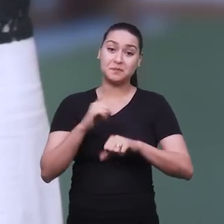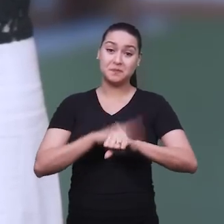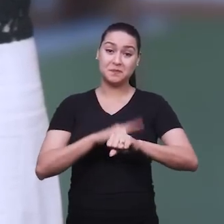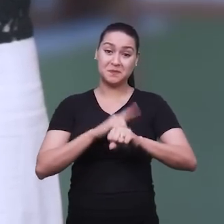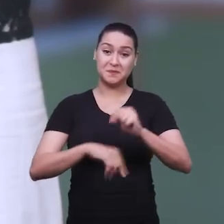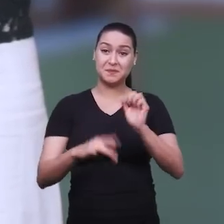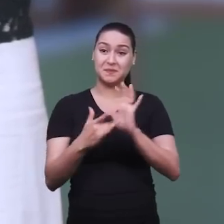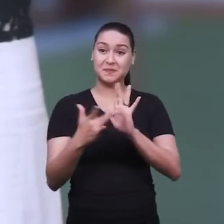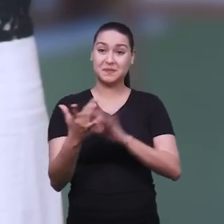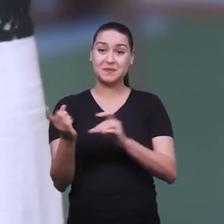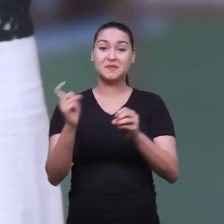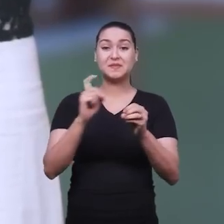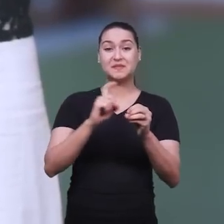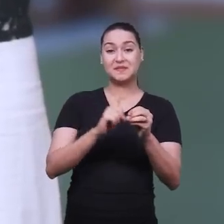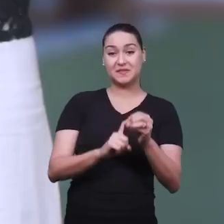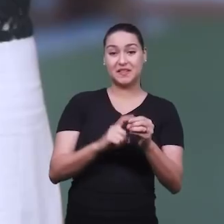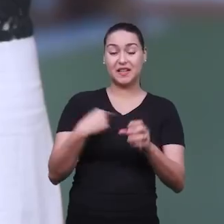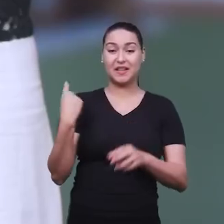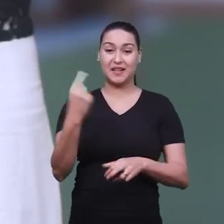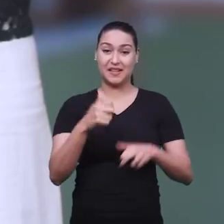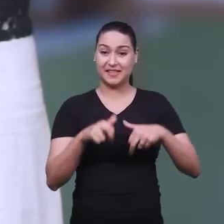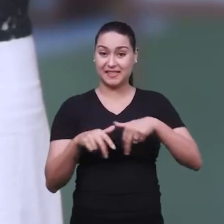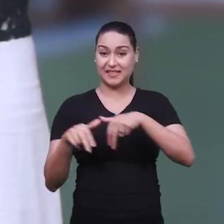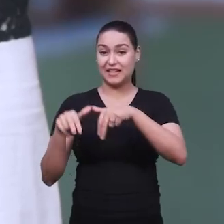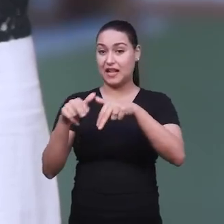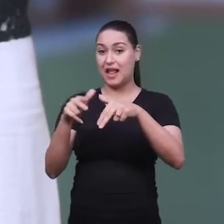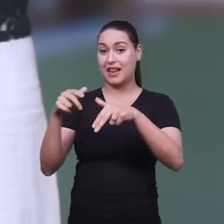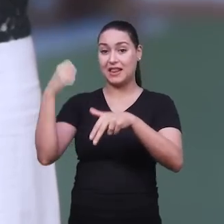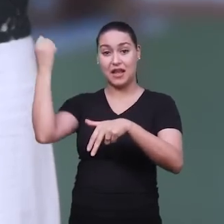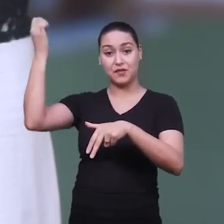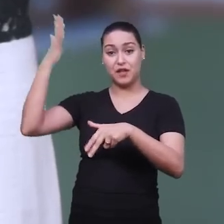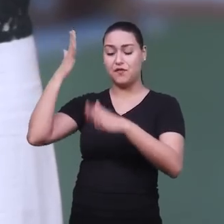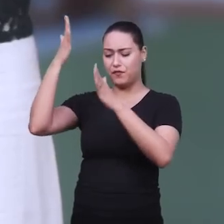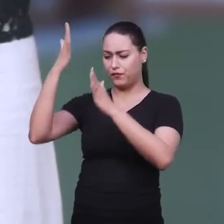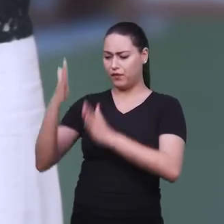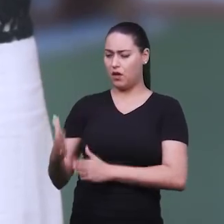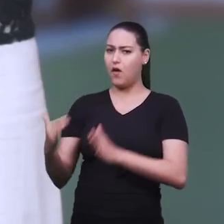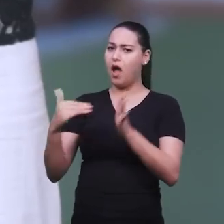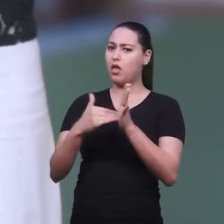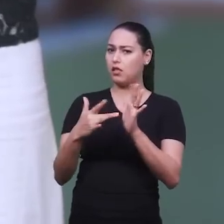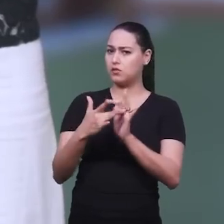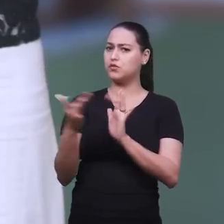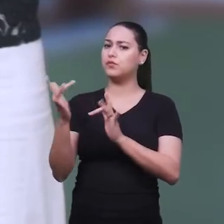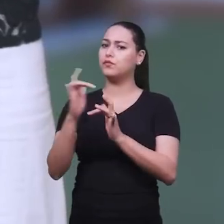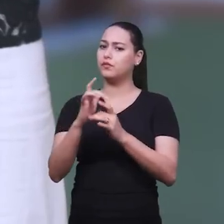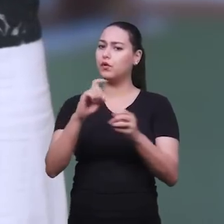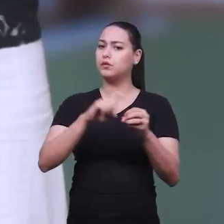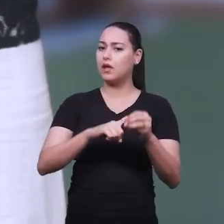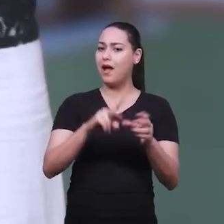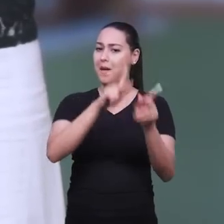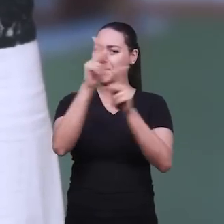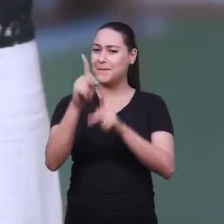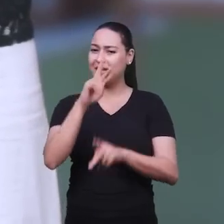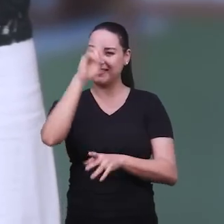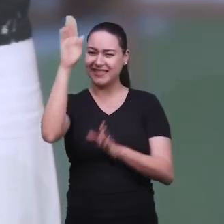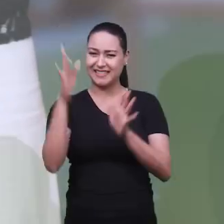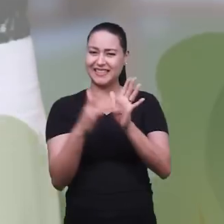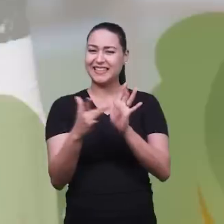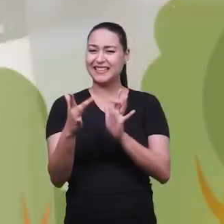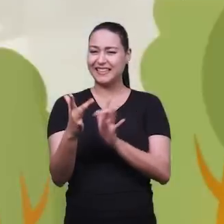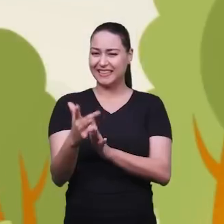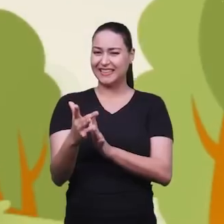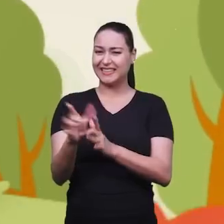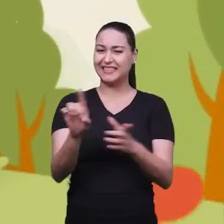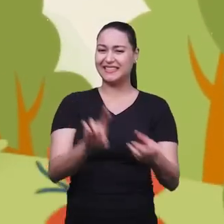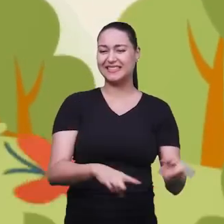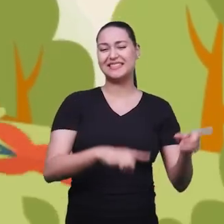Enquanto Jesus não vem, vamos caminhar na luz, vamos ser fiéis até Jesus voltar. A paz do Senhor Jesus.